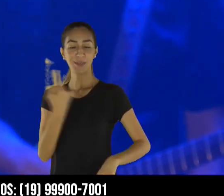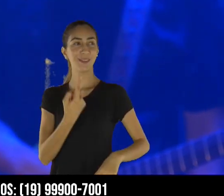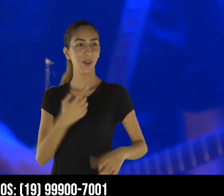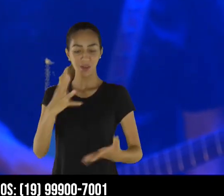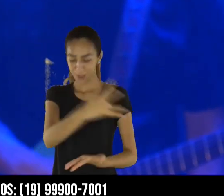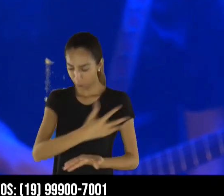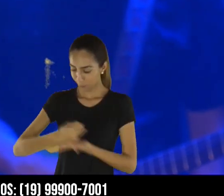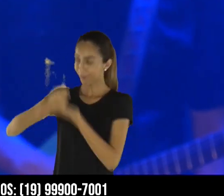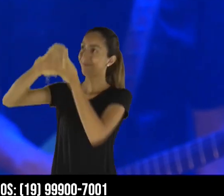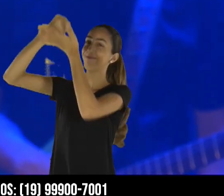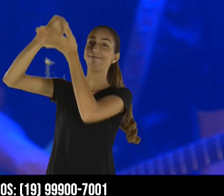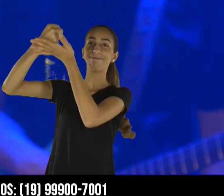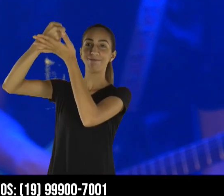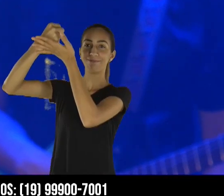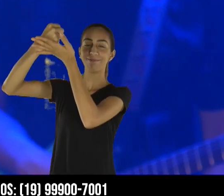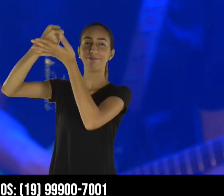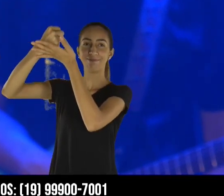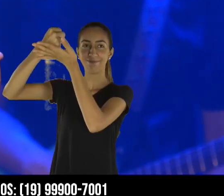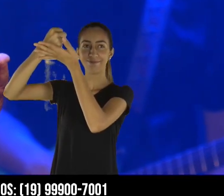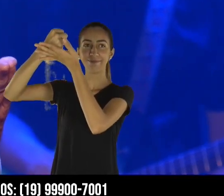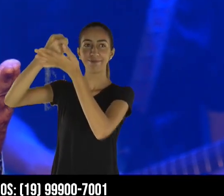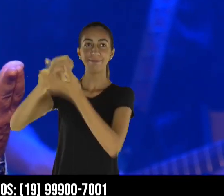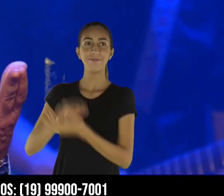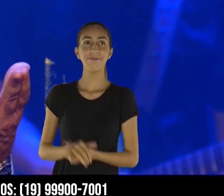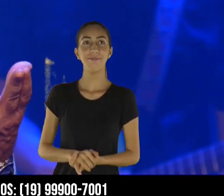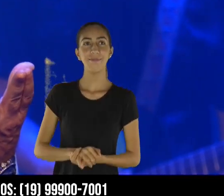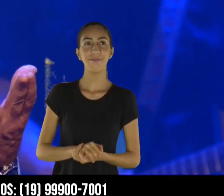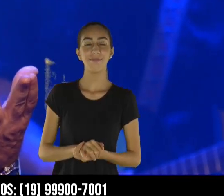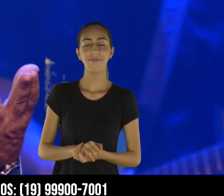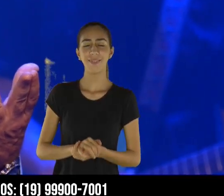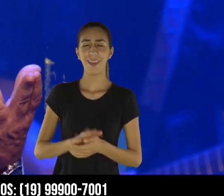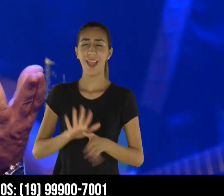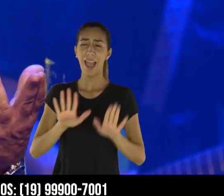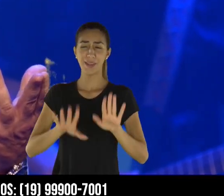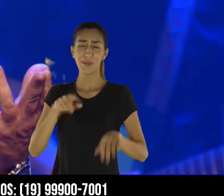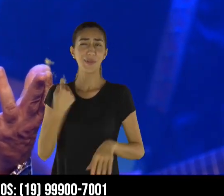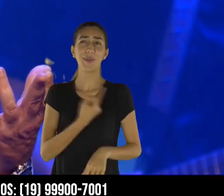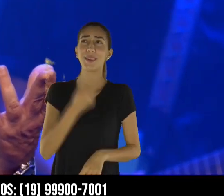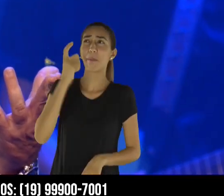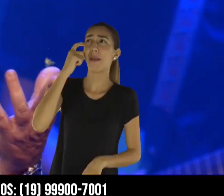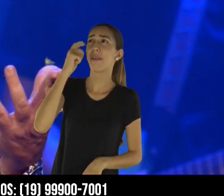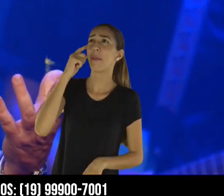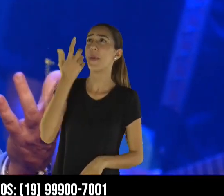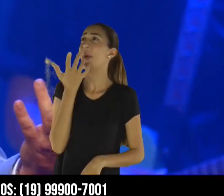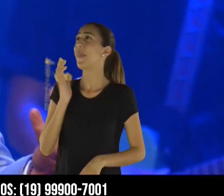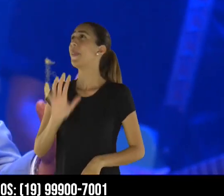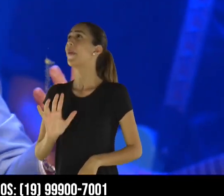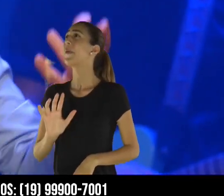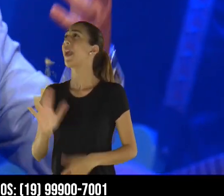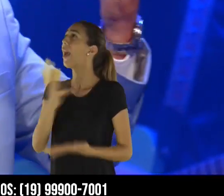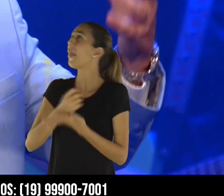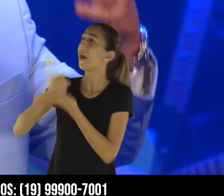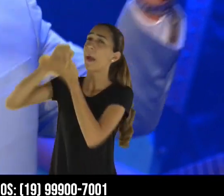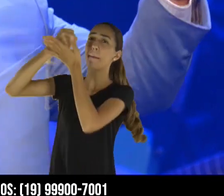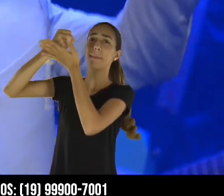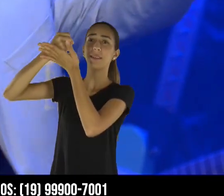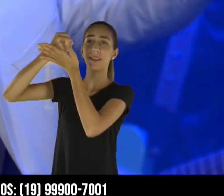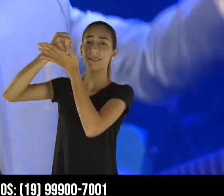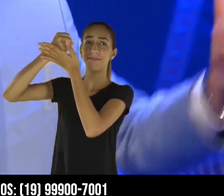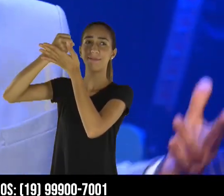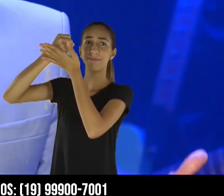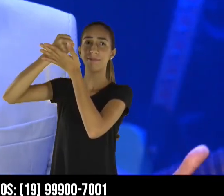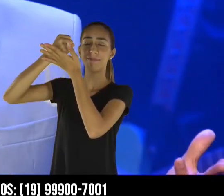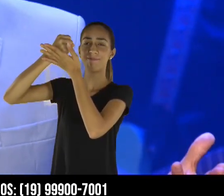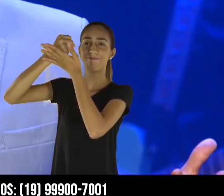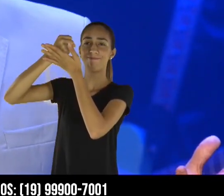Irmãos, é uma coisa, uma dimensão muito grande, uma coisa tão maravilhosa. Pastor, eu não quero ser arrebatado, porque eu só entendo esse mundo aqui. Então, vamos começar a entender o que você vai